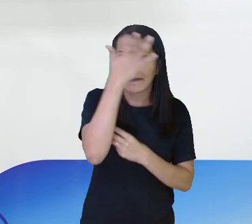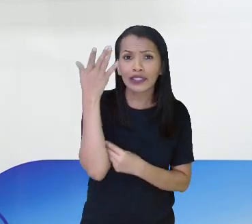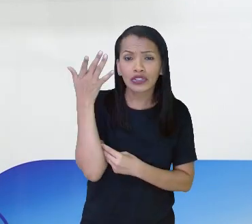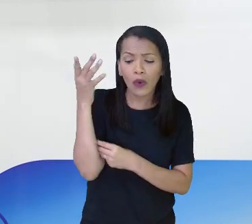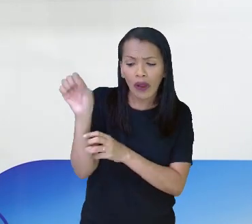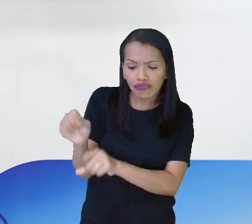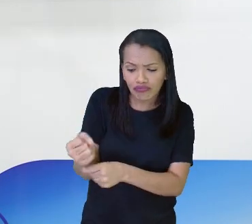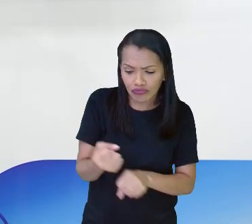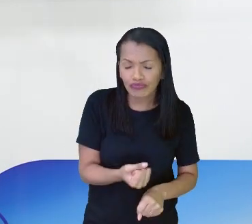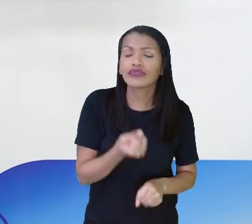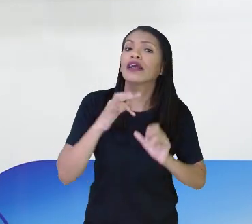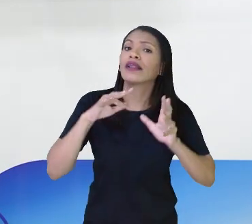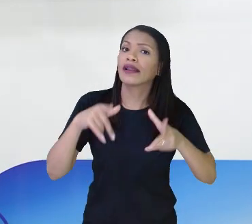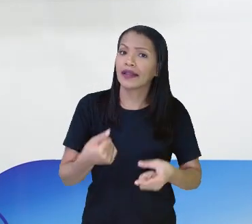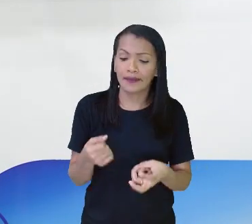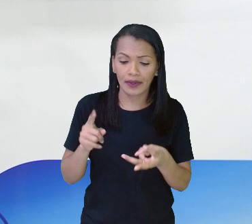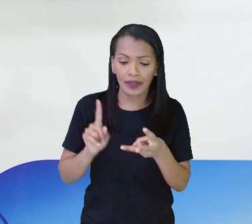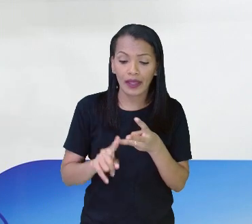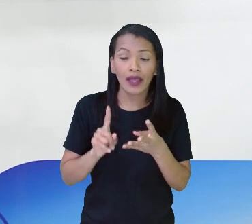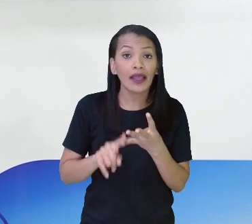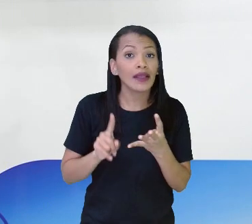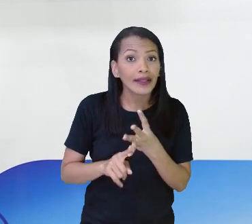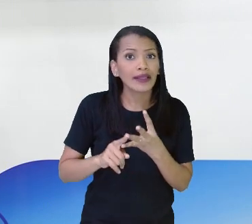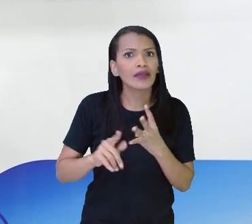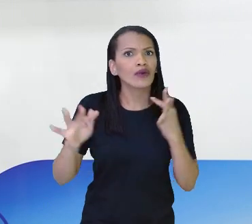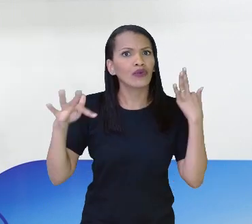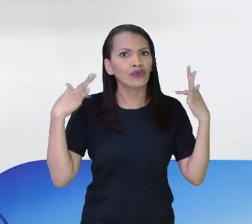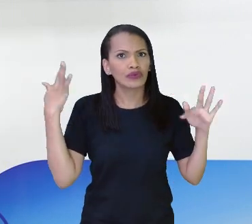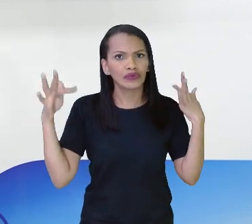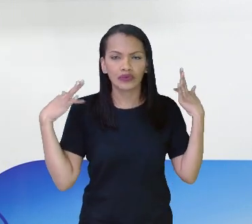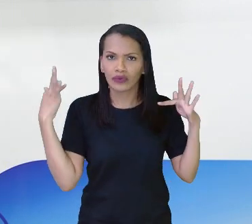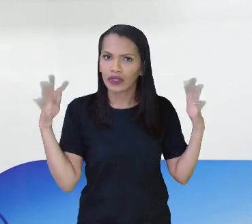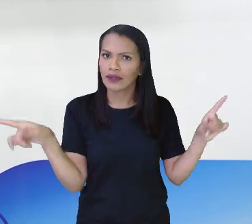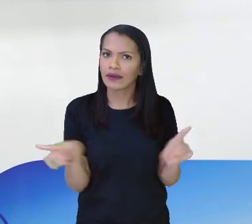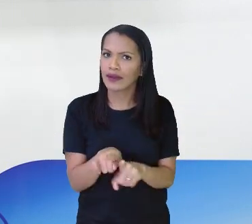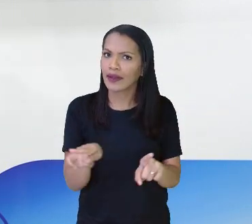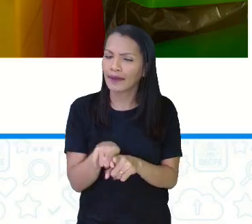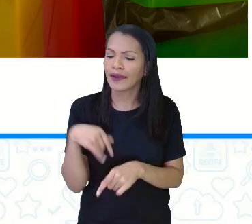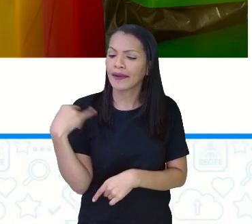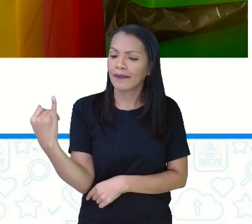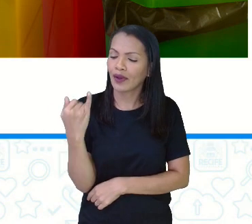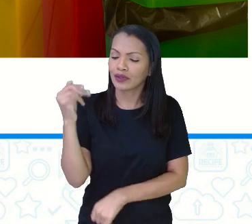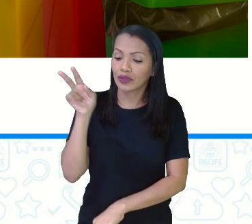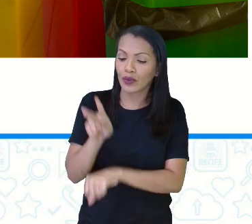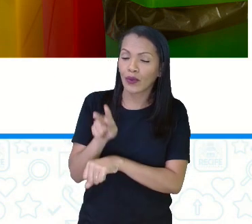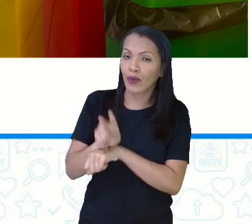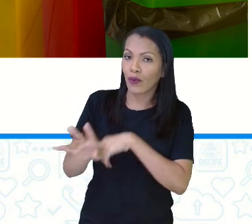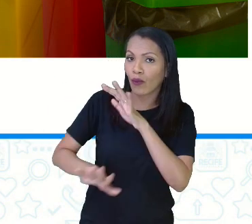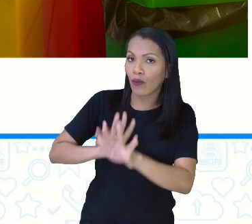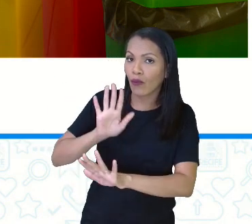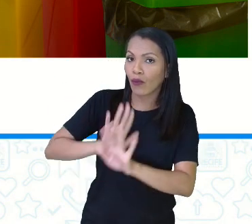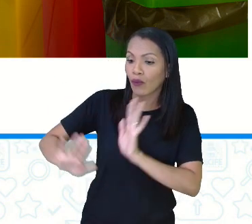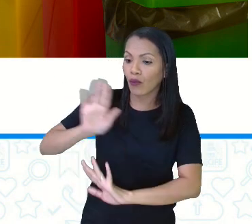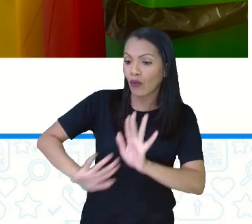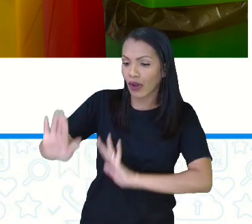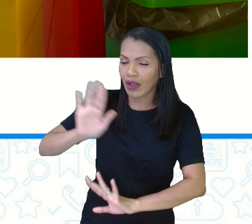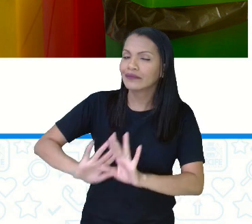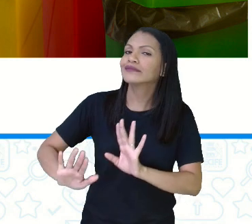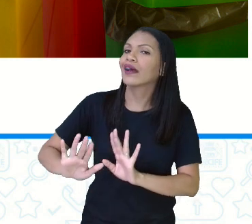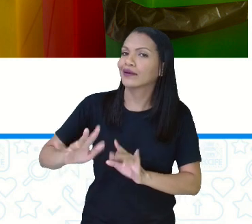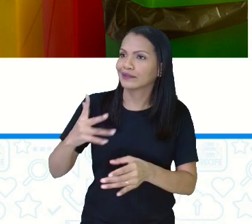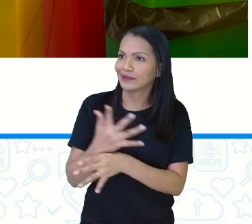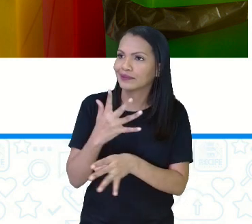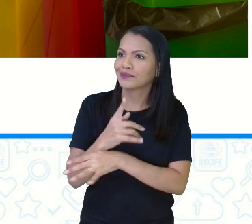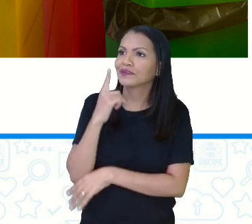todos ali juntos, para poder a nossa cidade permanecer limpa. Em geral, o lixo doméstico, industrial e hospitalar